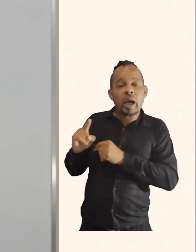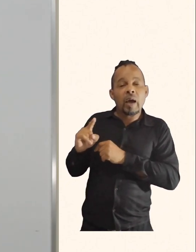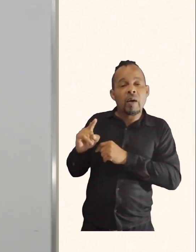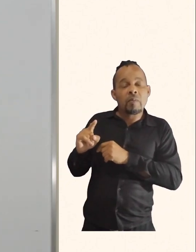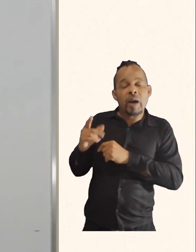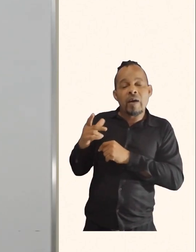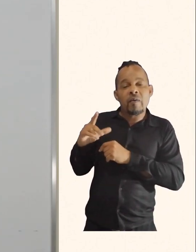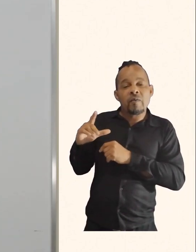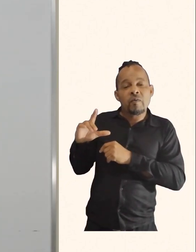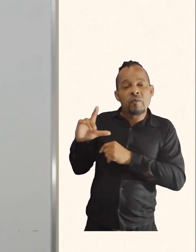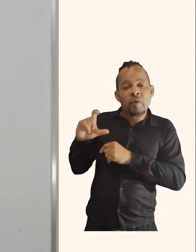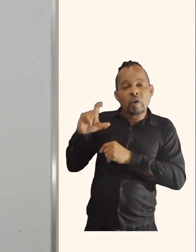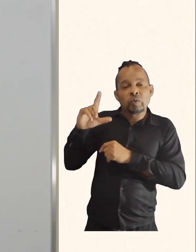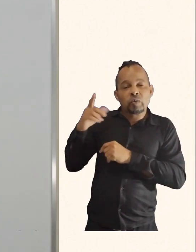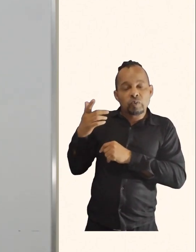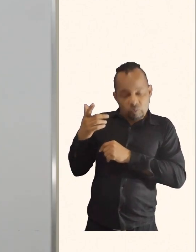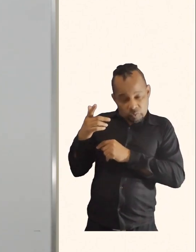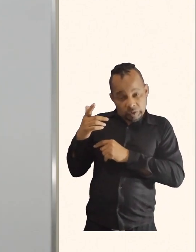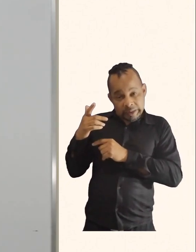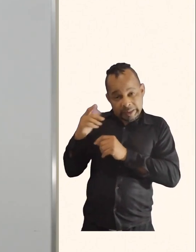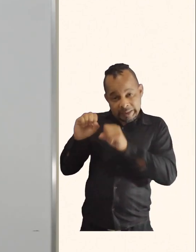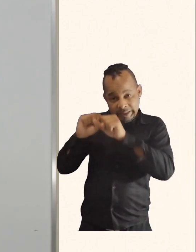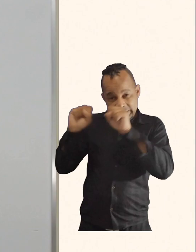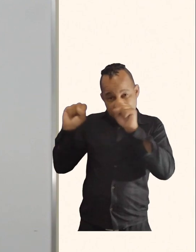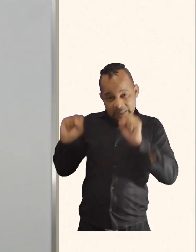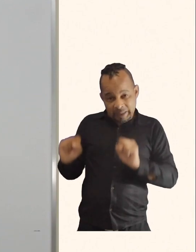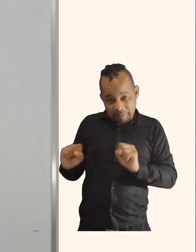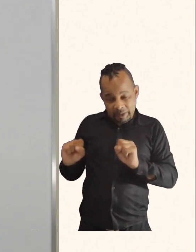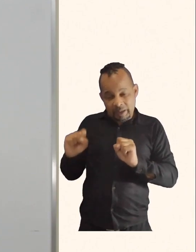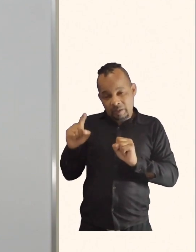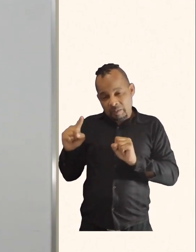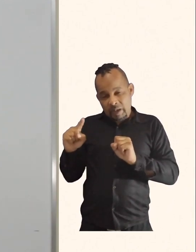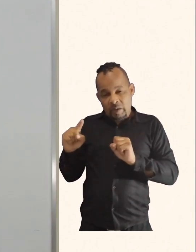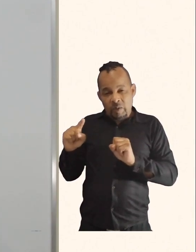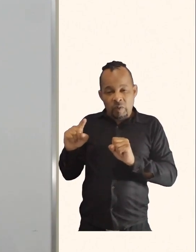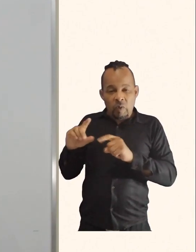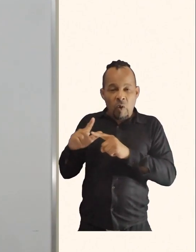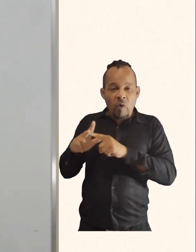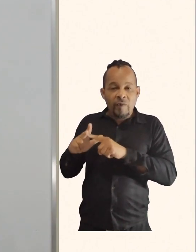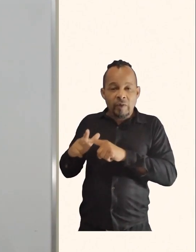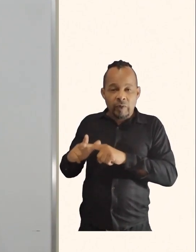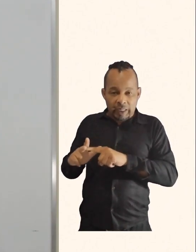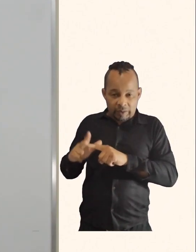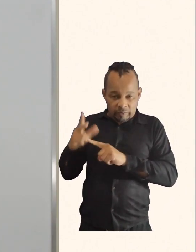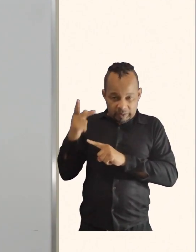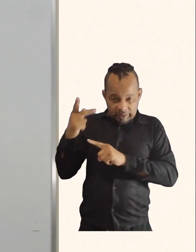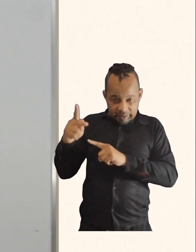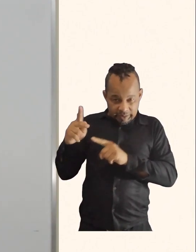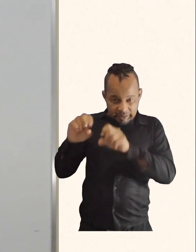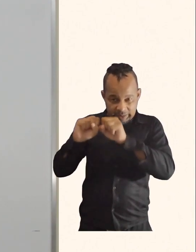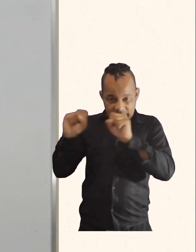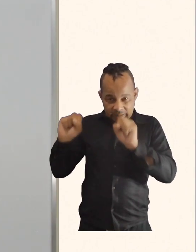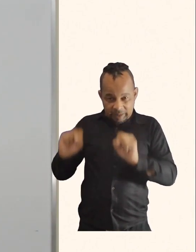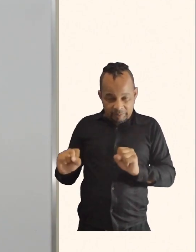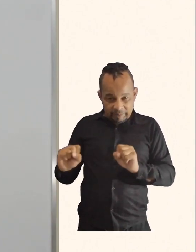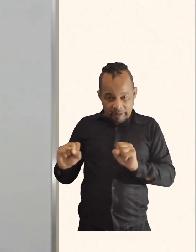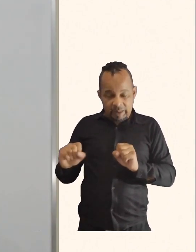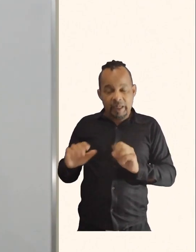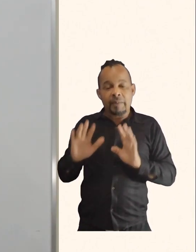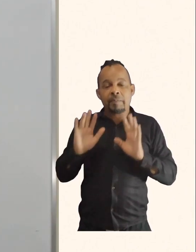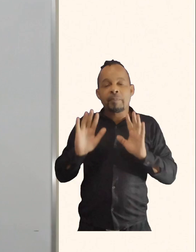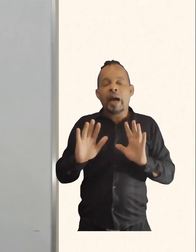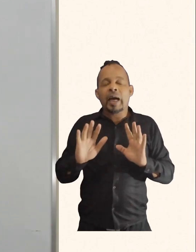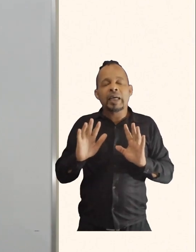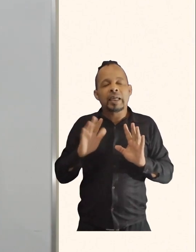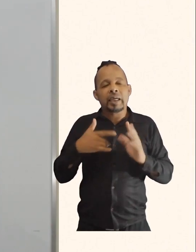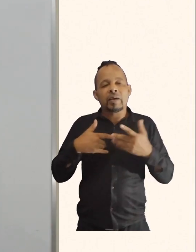do sistema, a uma dada configuração do sistema em um dado momento. Beleza? Mas eu vou